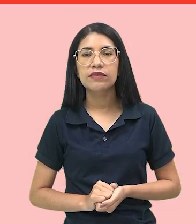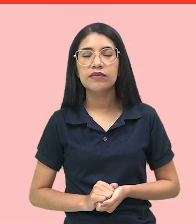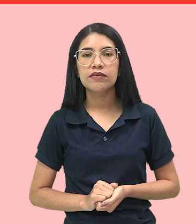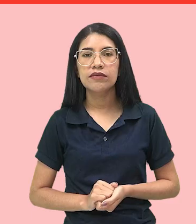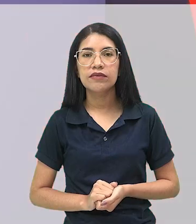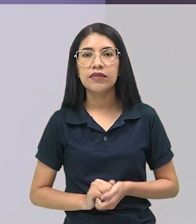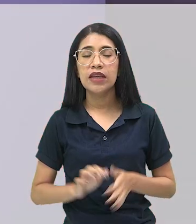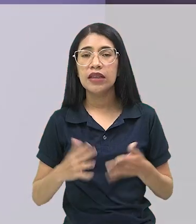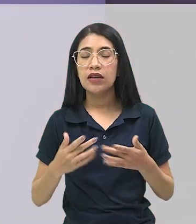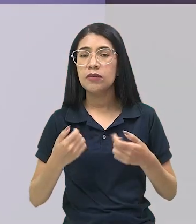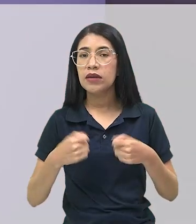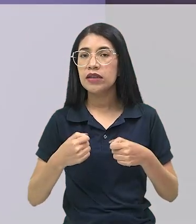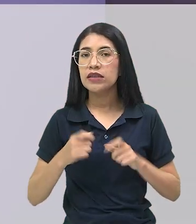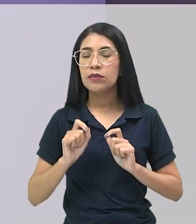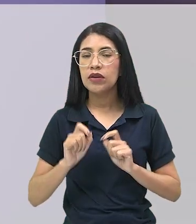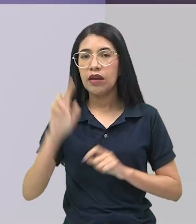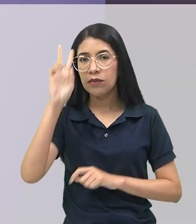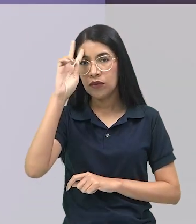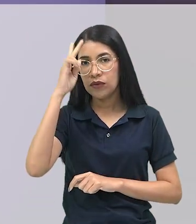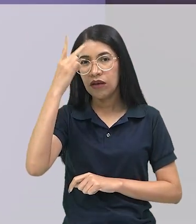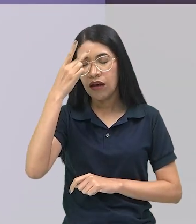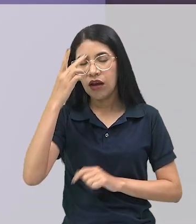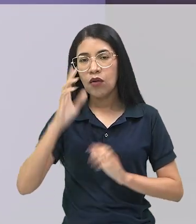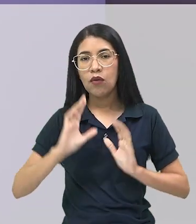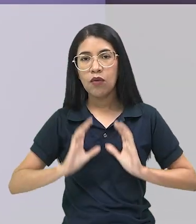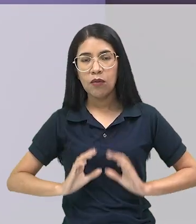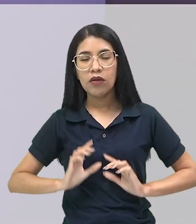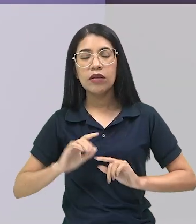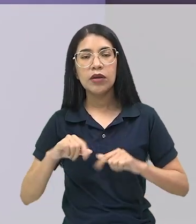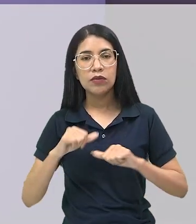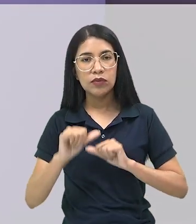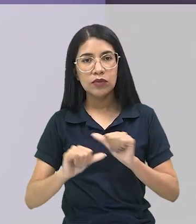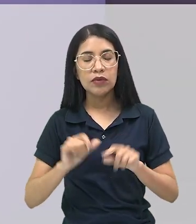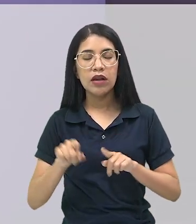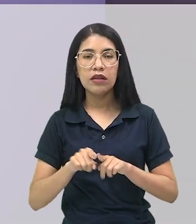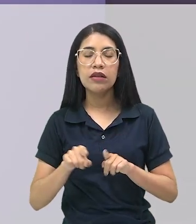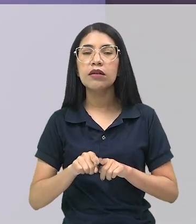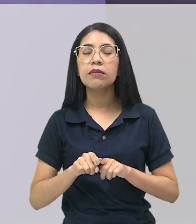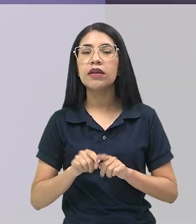Então nós precisamos mudar a nossa atitude, ou precisamos